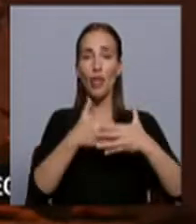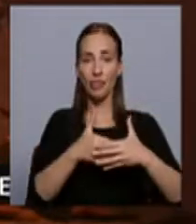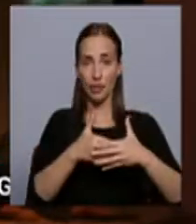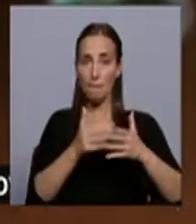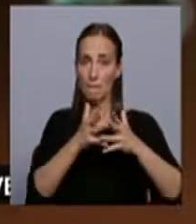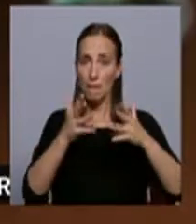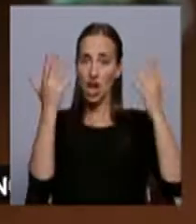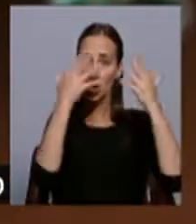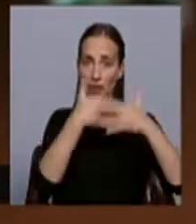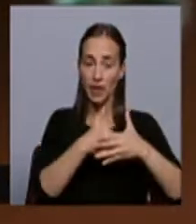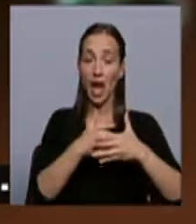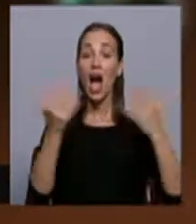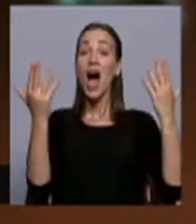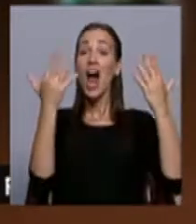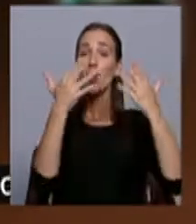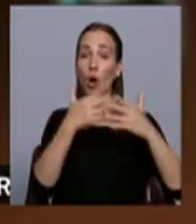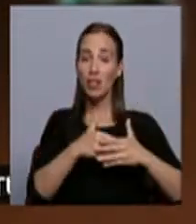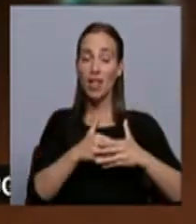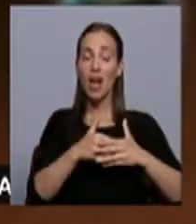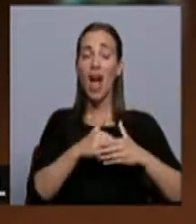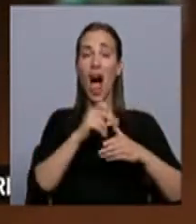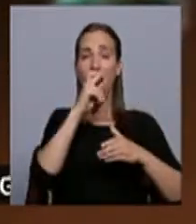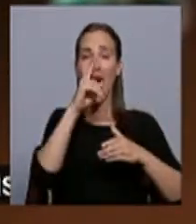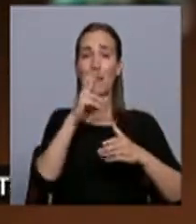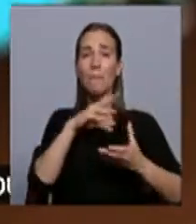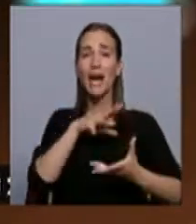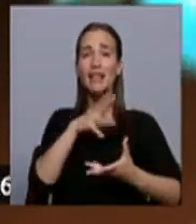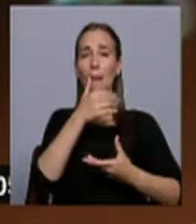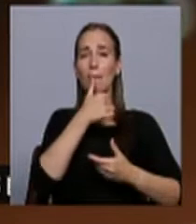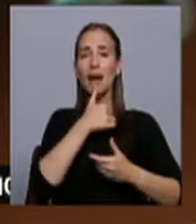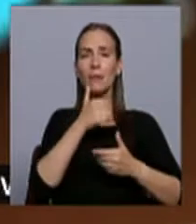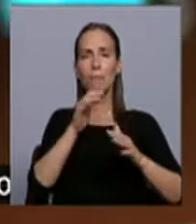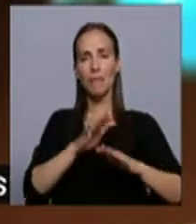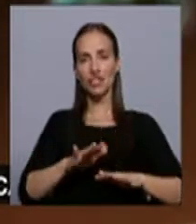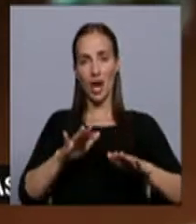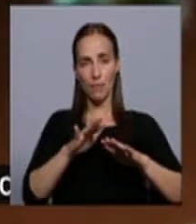seguinte: o instrumento do Curiosity que está na superfície opera sobretudo à noite.